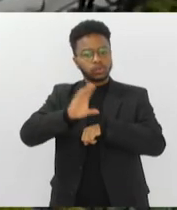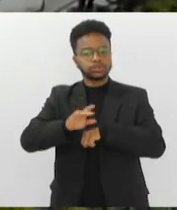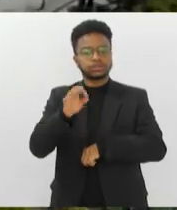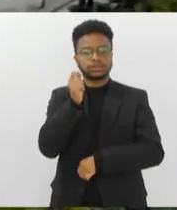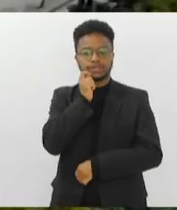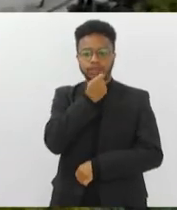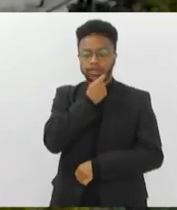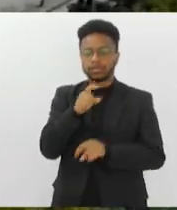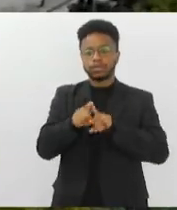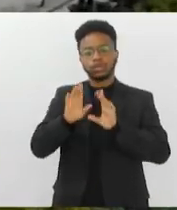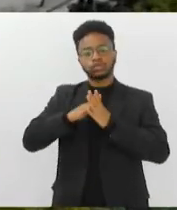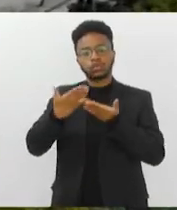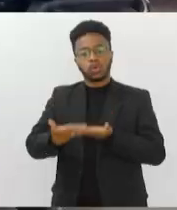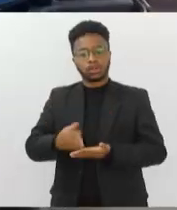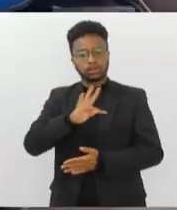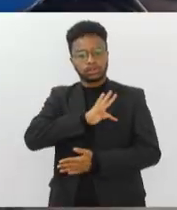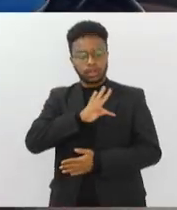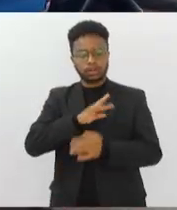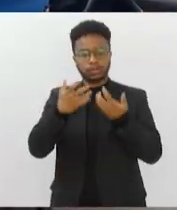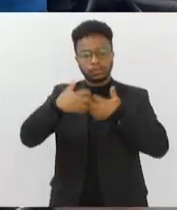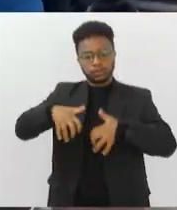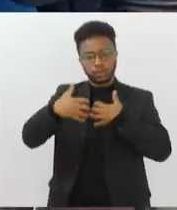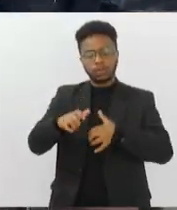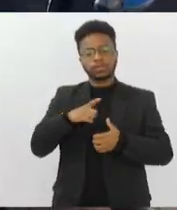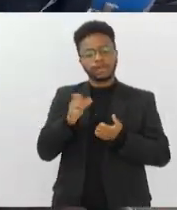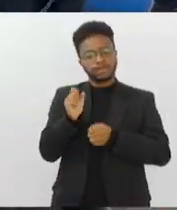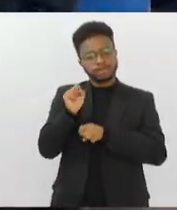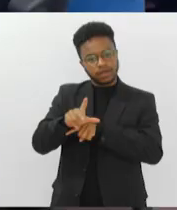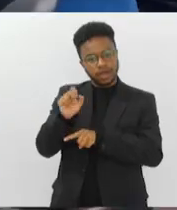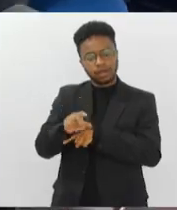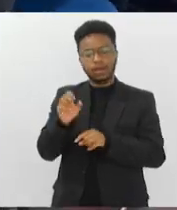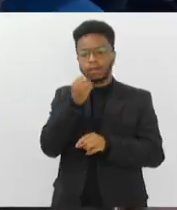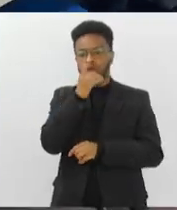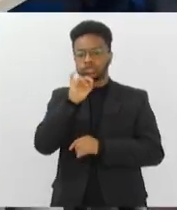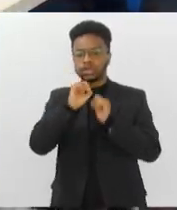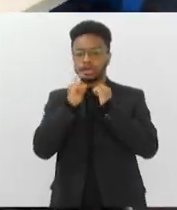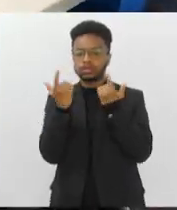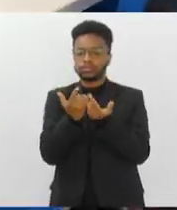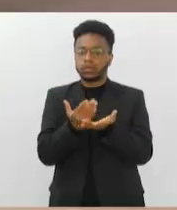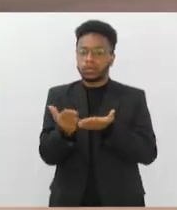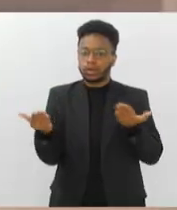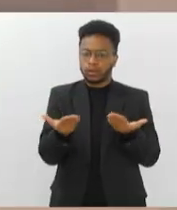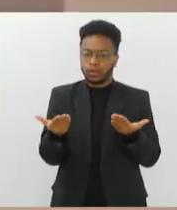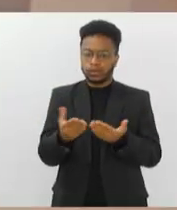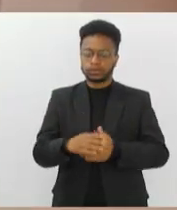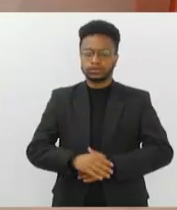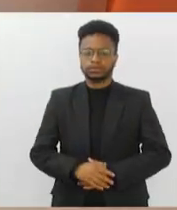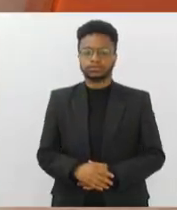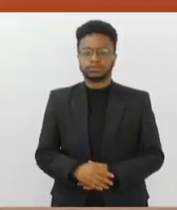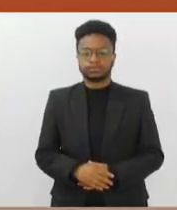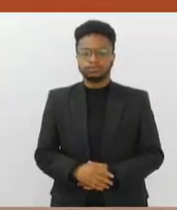Escola Técnica em Petrópolis oferece vagas. O Bom Dia Alerj começa agora.